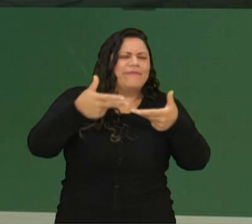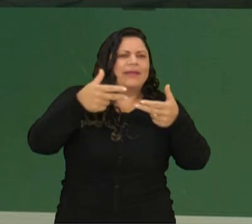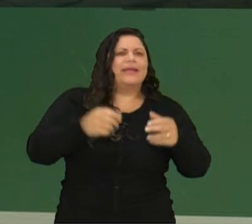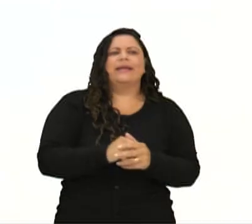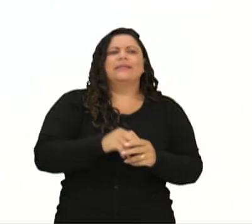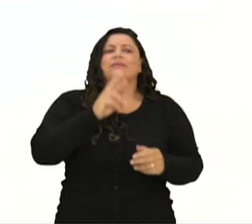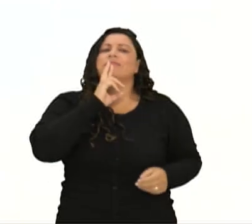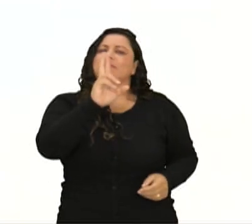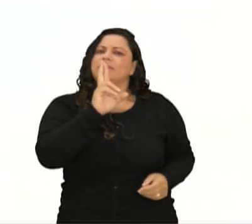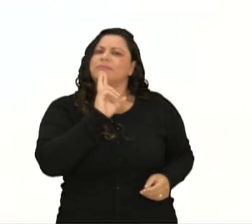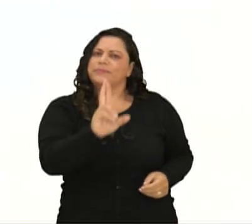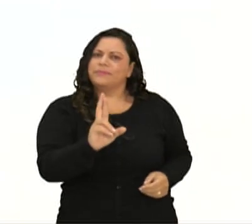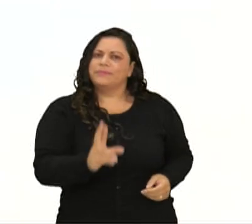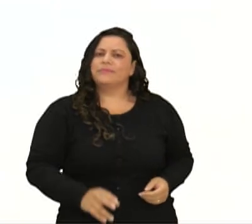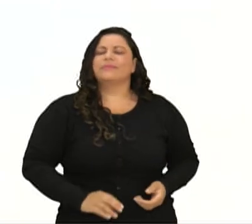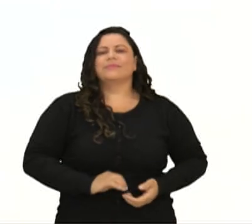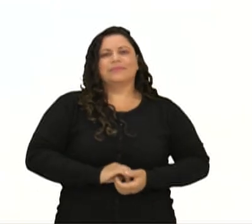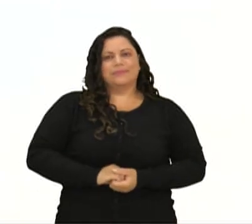tentar responder?